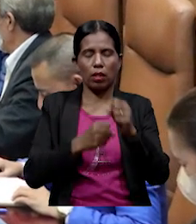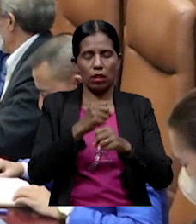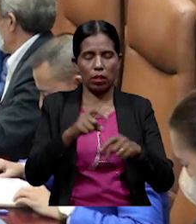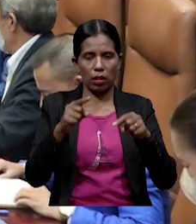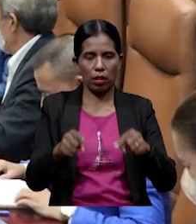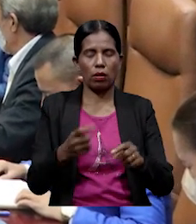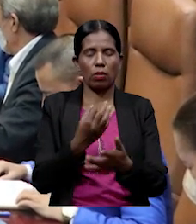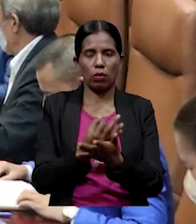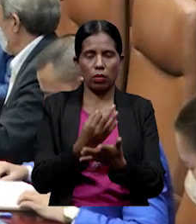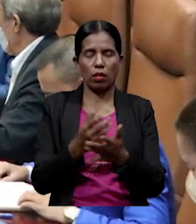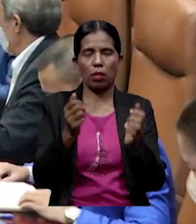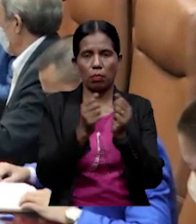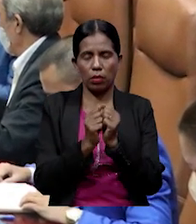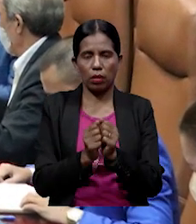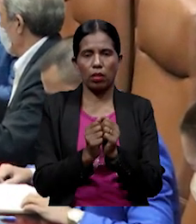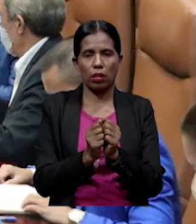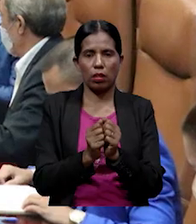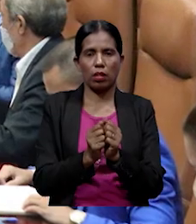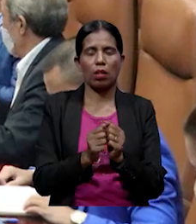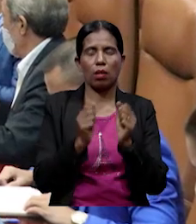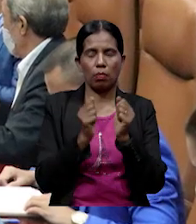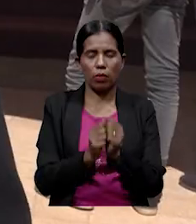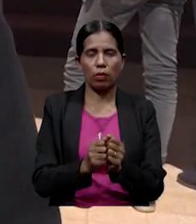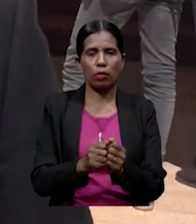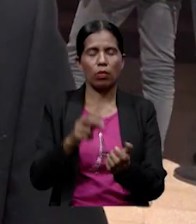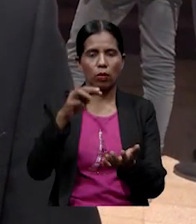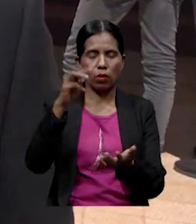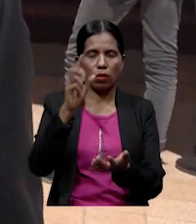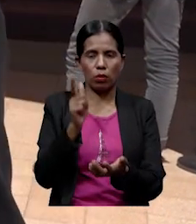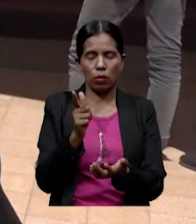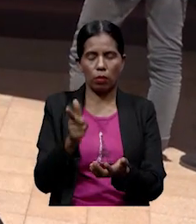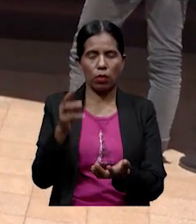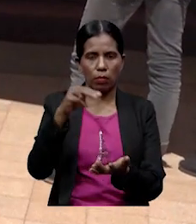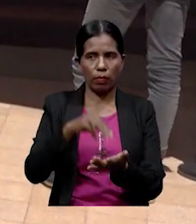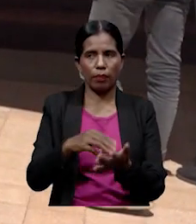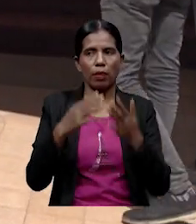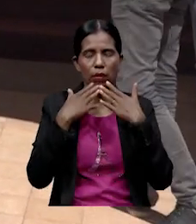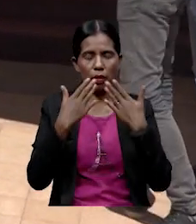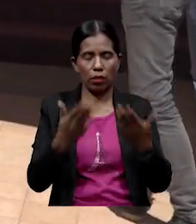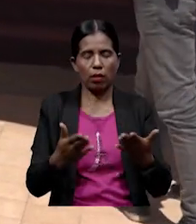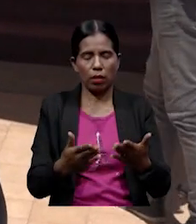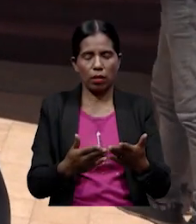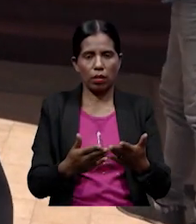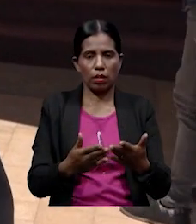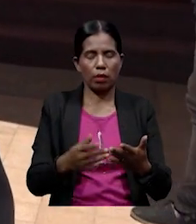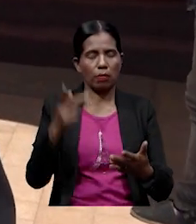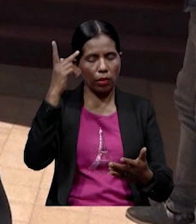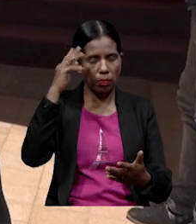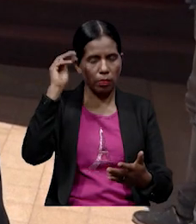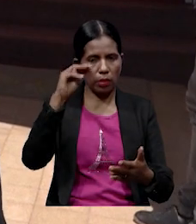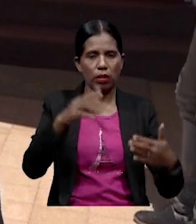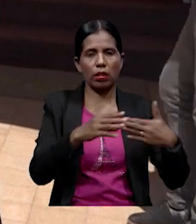no orçamento Hamutu montante quase milhão ruanulum. Hoje agradeço a sua excelência na primeiro-ministro e na